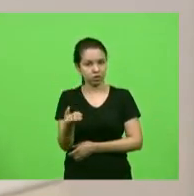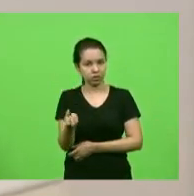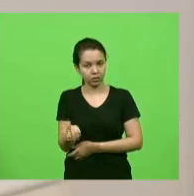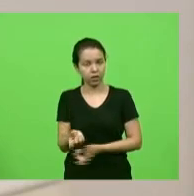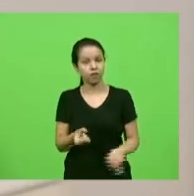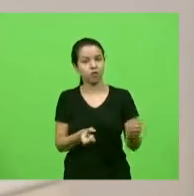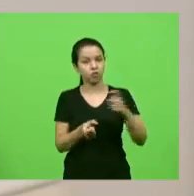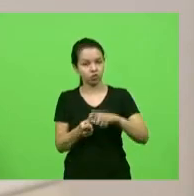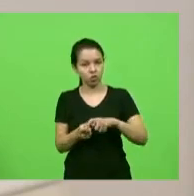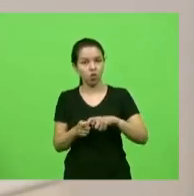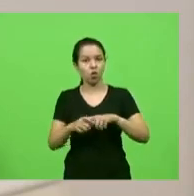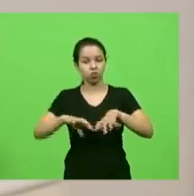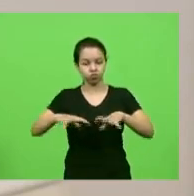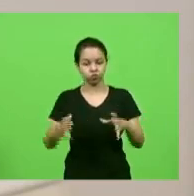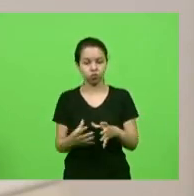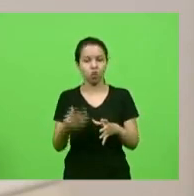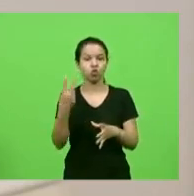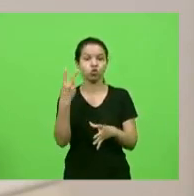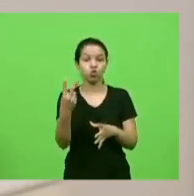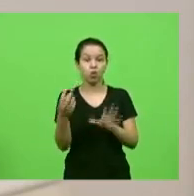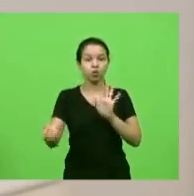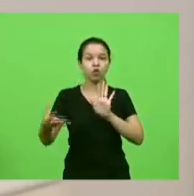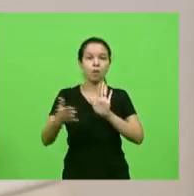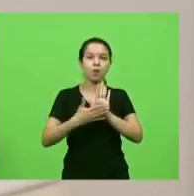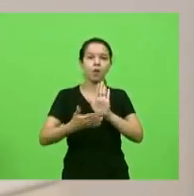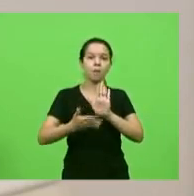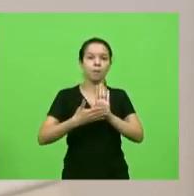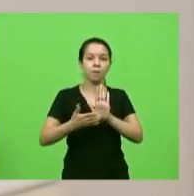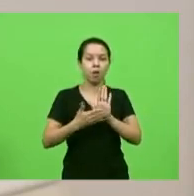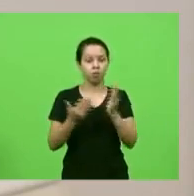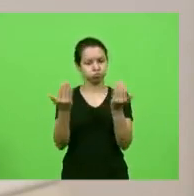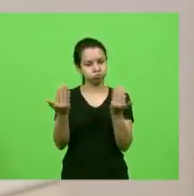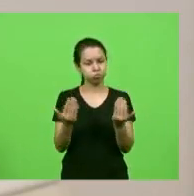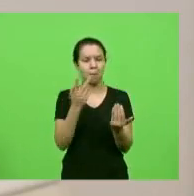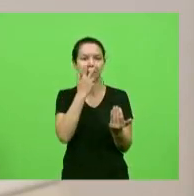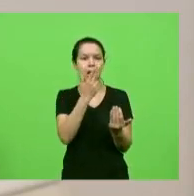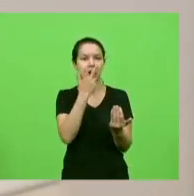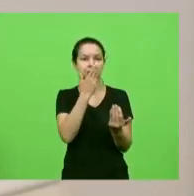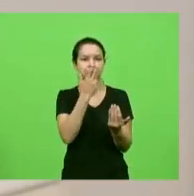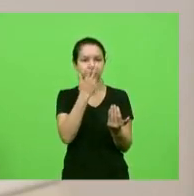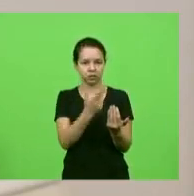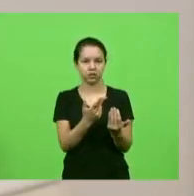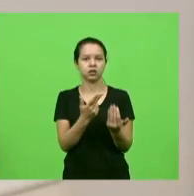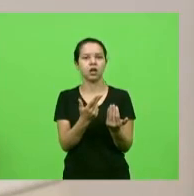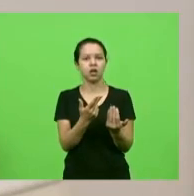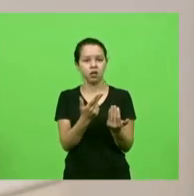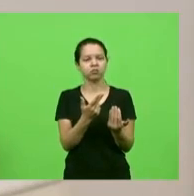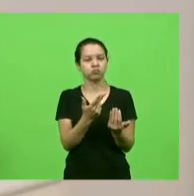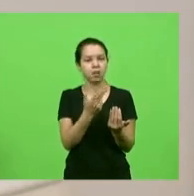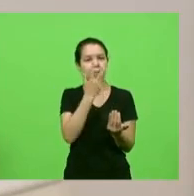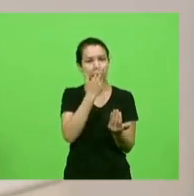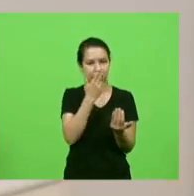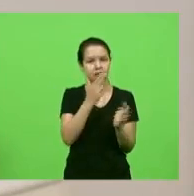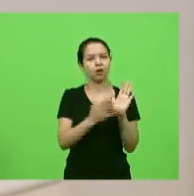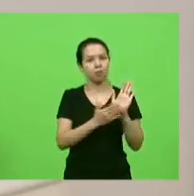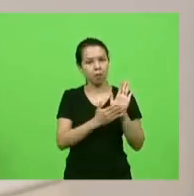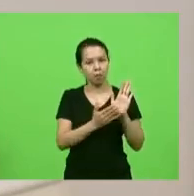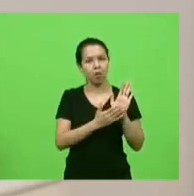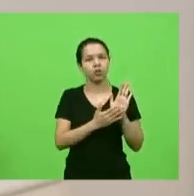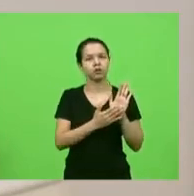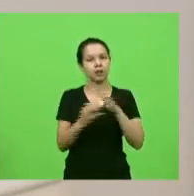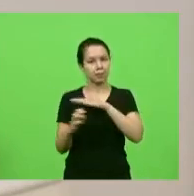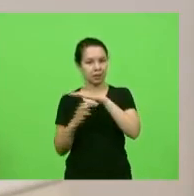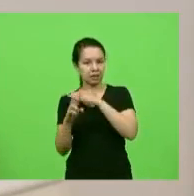novas propostas, semelhantes entre si e, inclusive, semelhante à proposta da empresa VeigaMed, pois possuem a